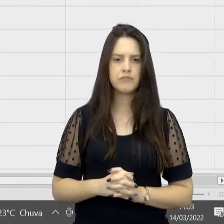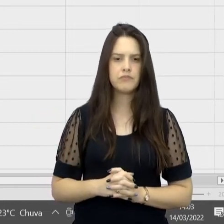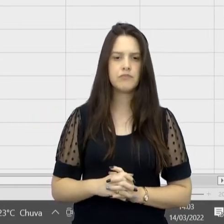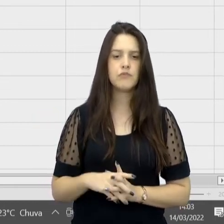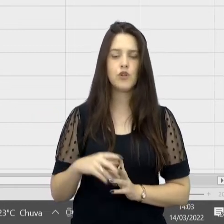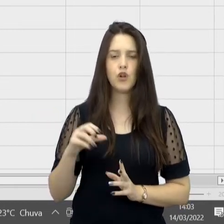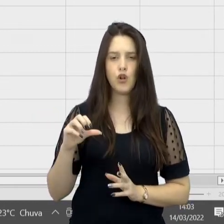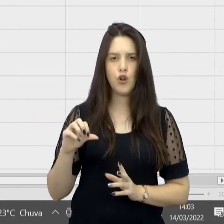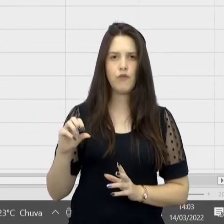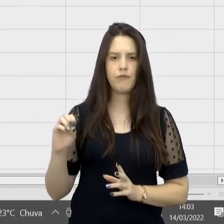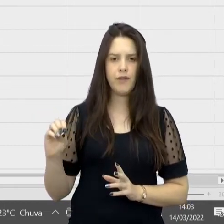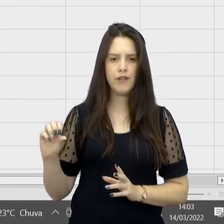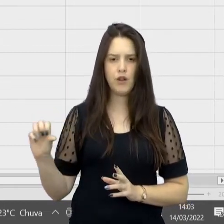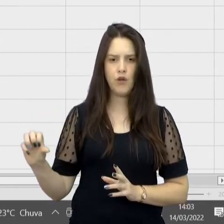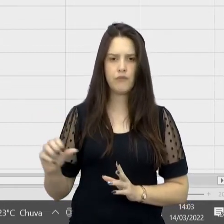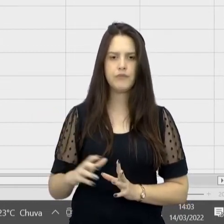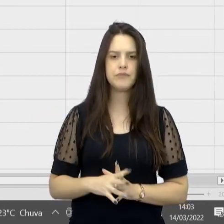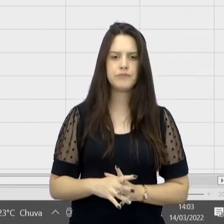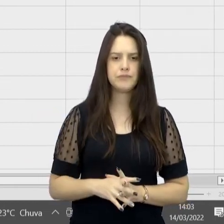229,99.